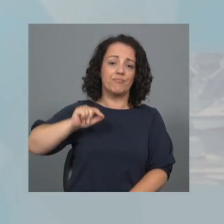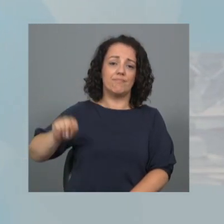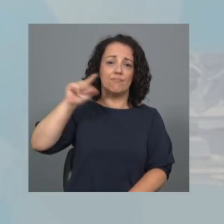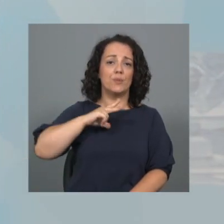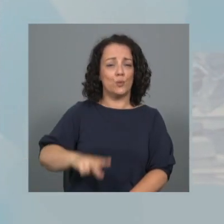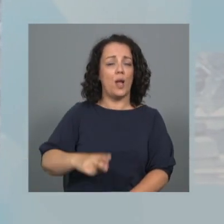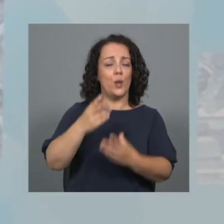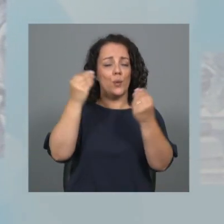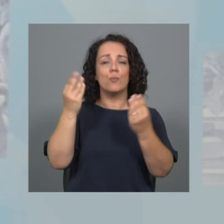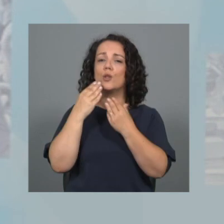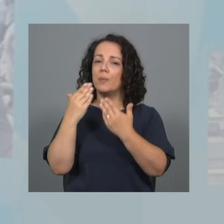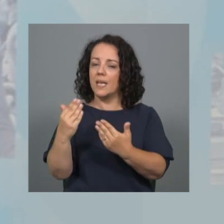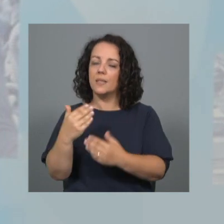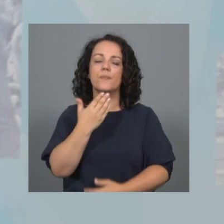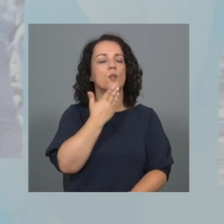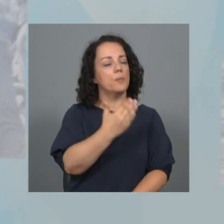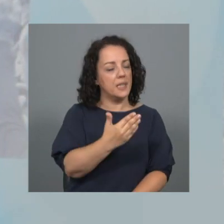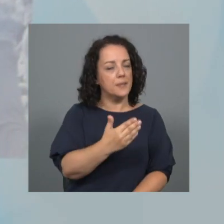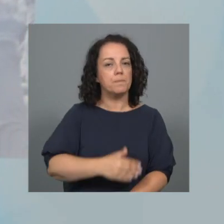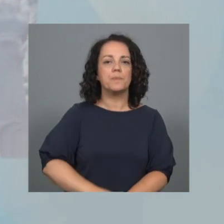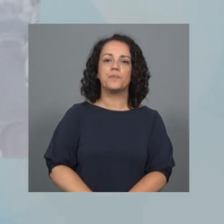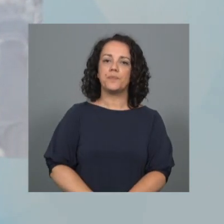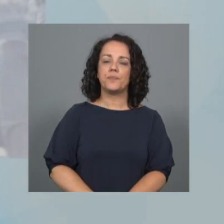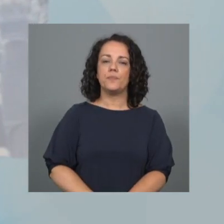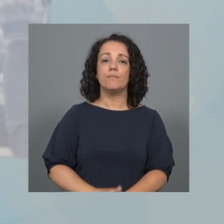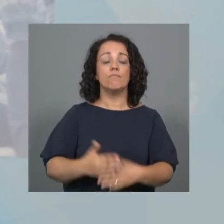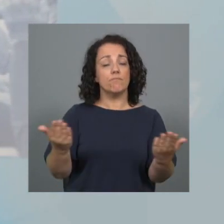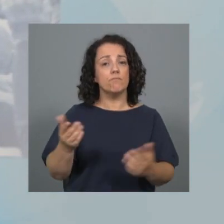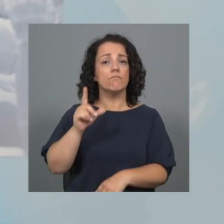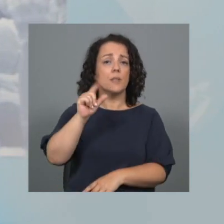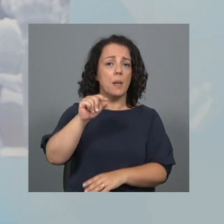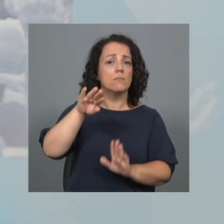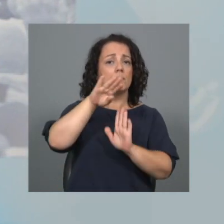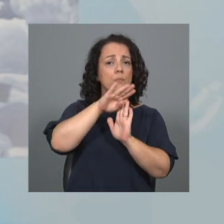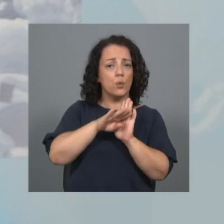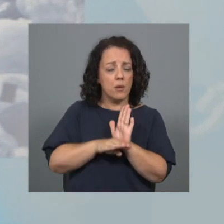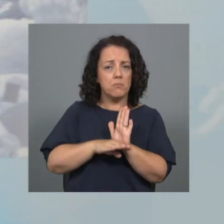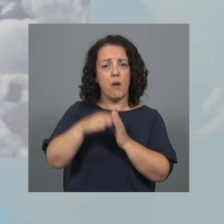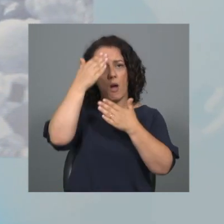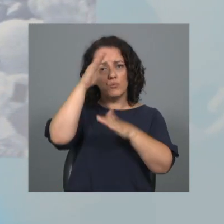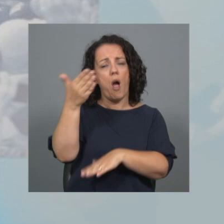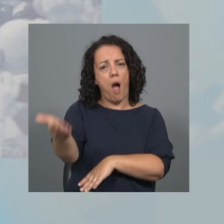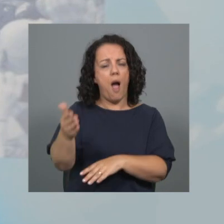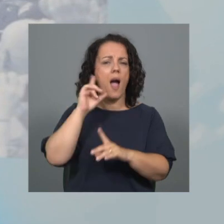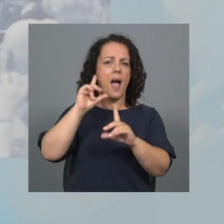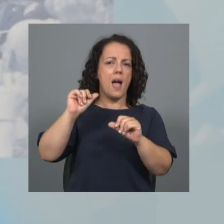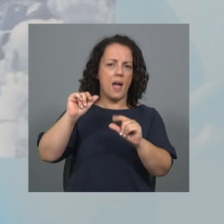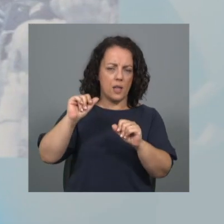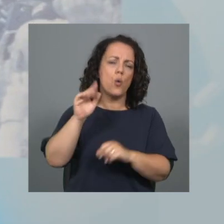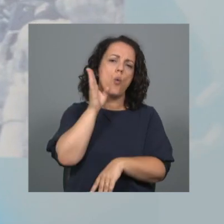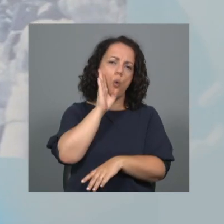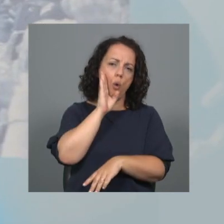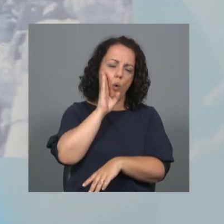país. Muito obrigado por ter estado connosco. Siga também a nossa proposta na rádio, na Antena 1, será mais